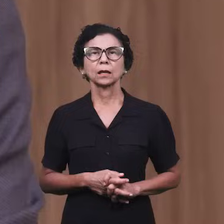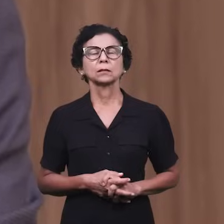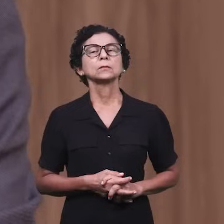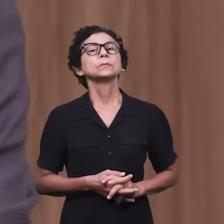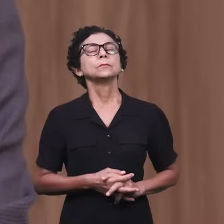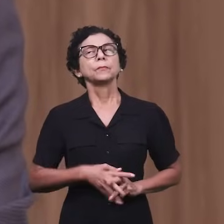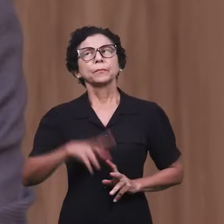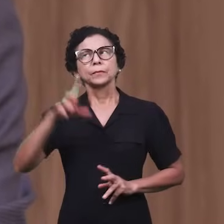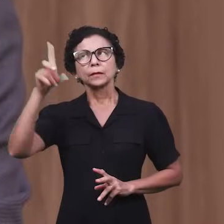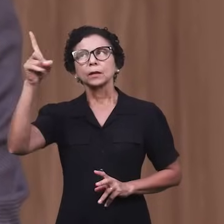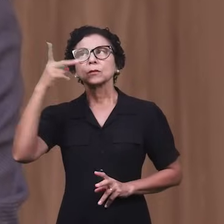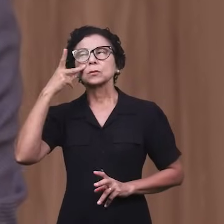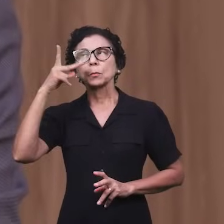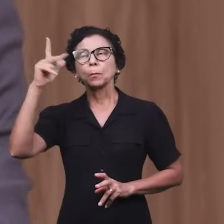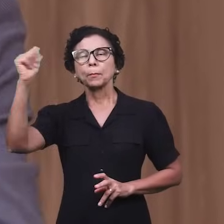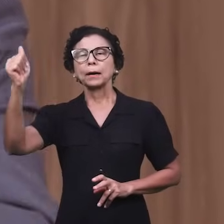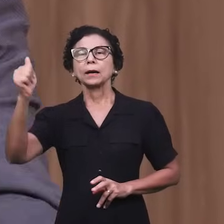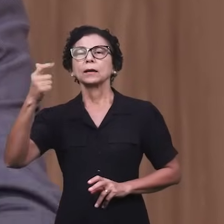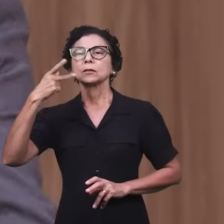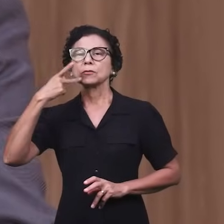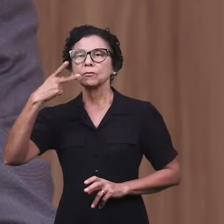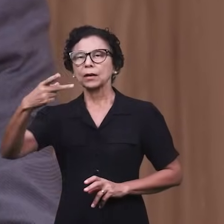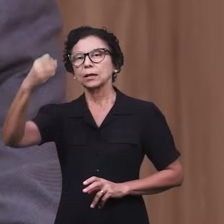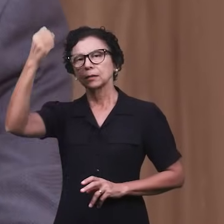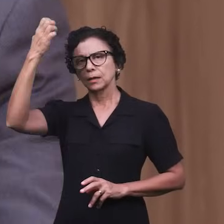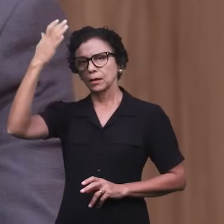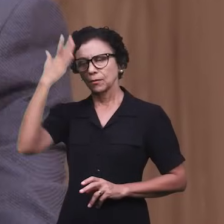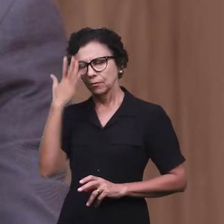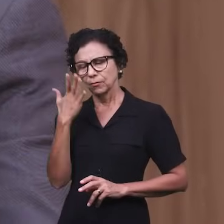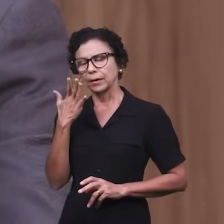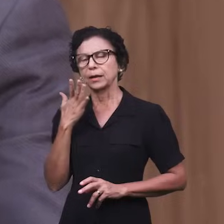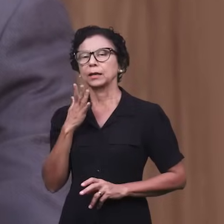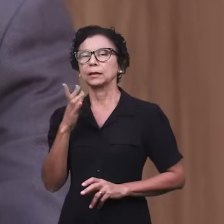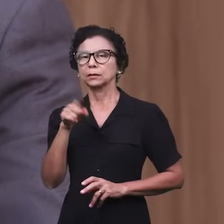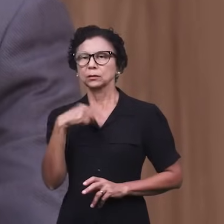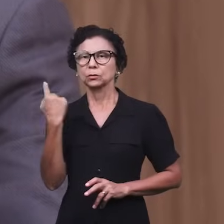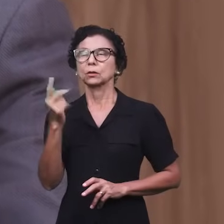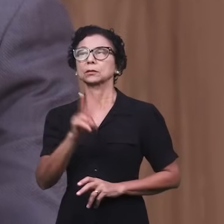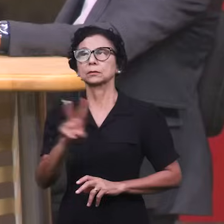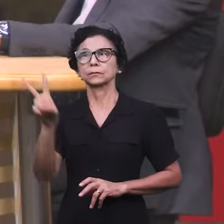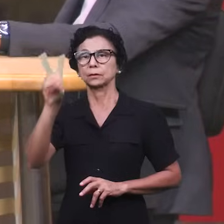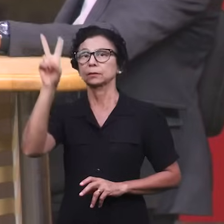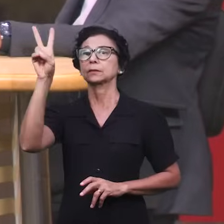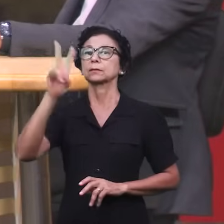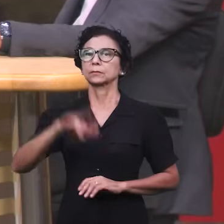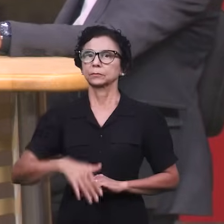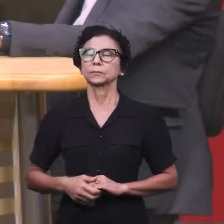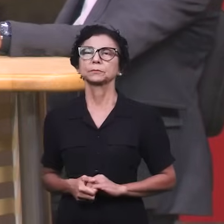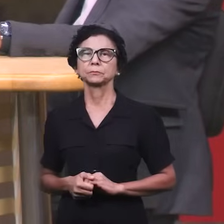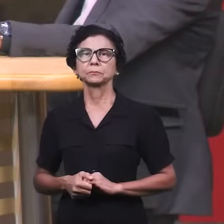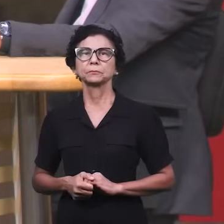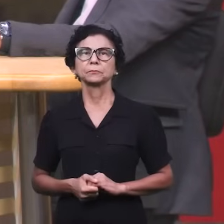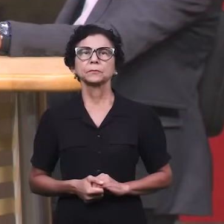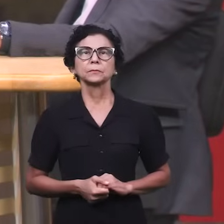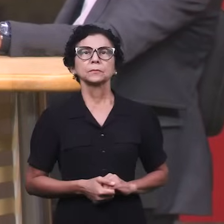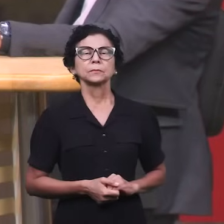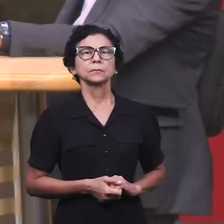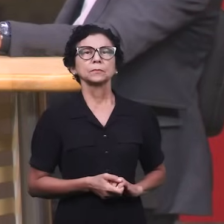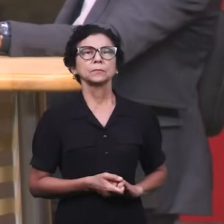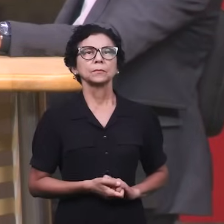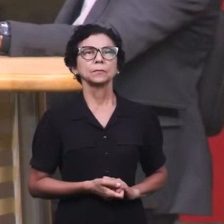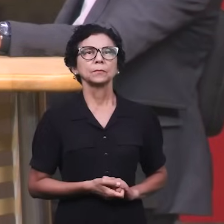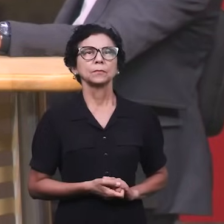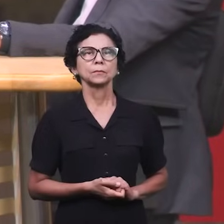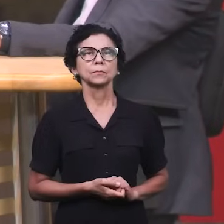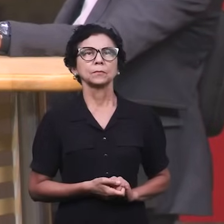e vai de geração em geração isso é é uma uma oração Nossa Né verdade Marcelo não só é o cumprimento